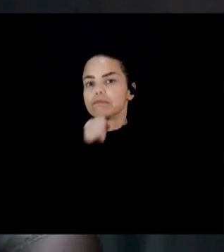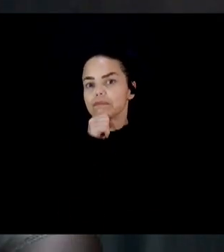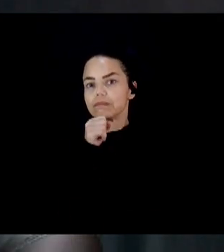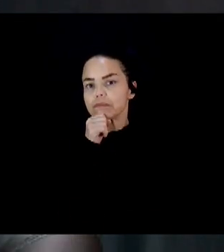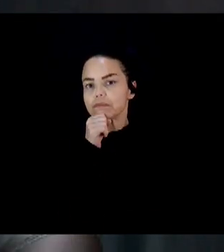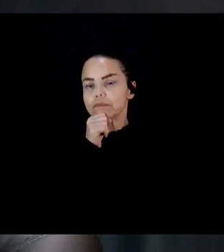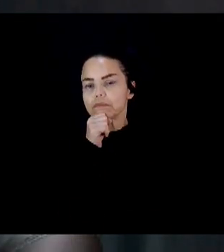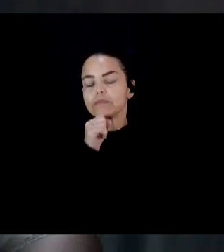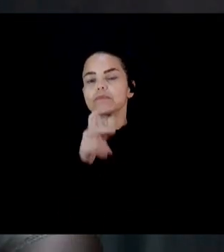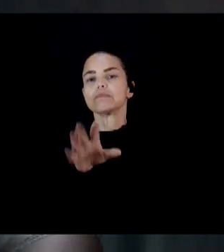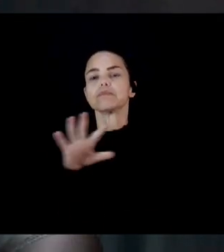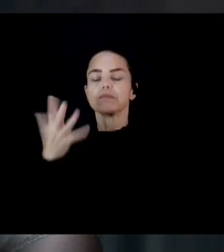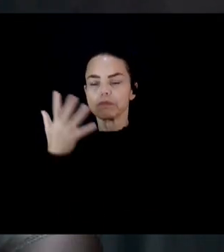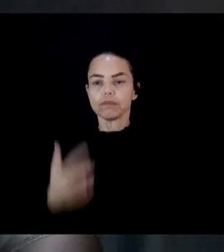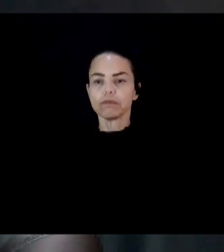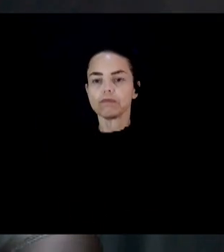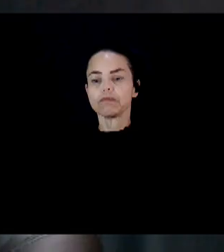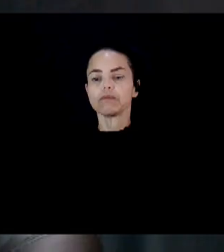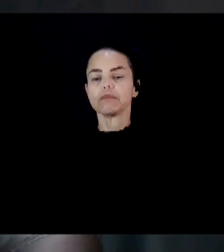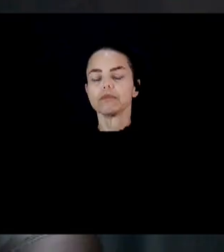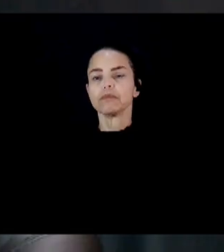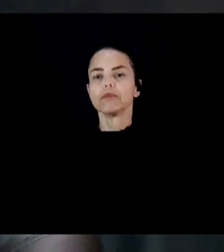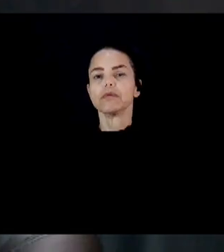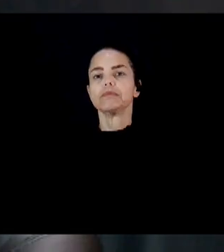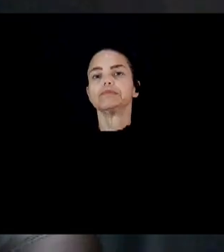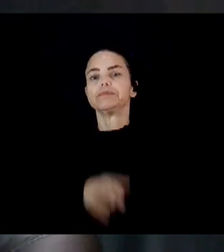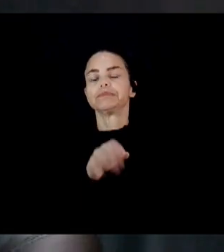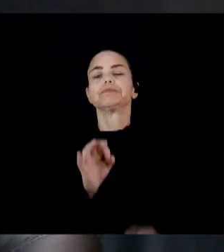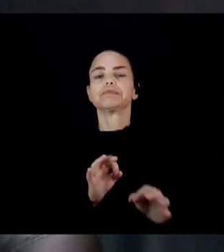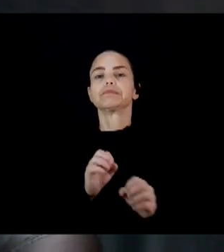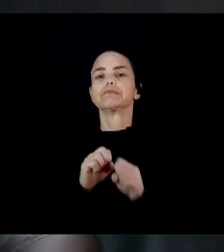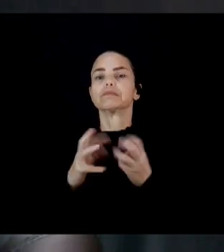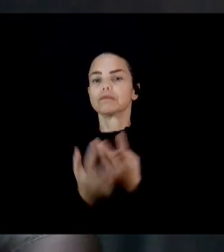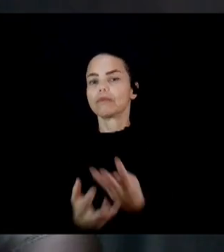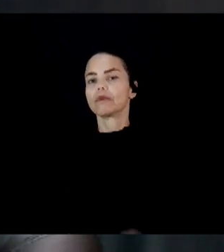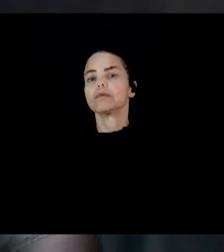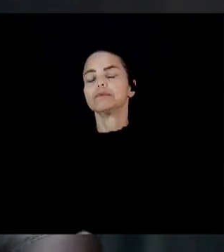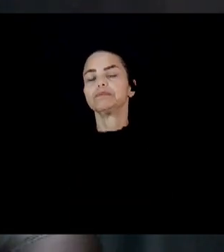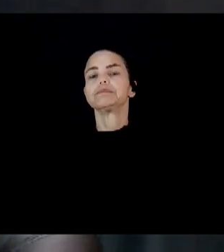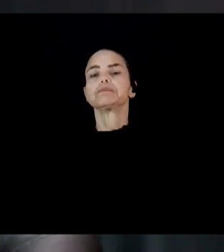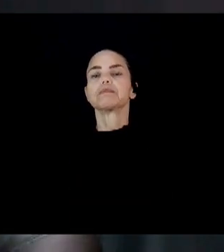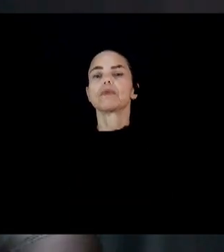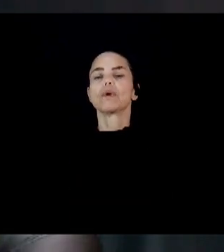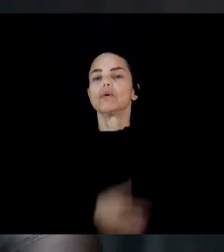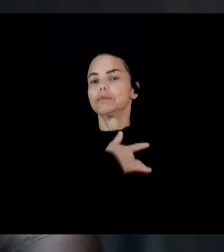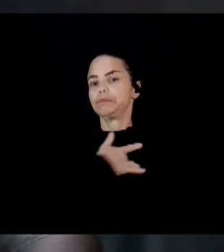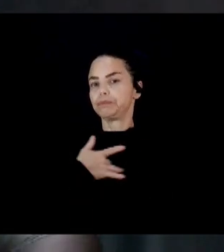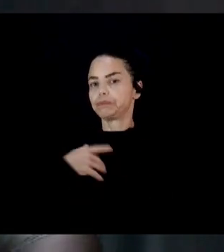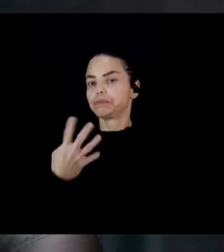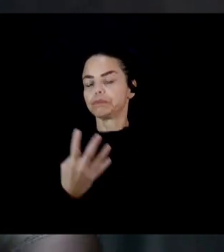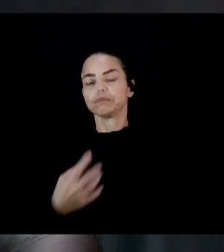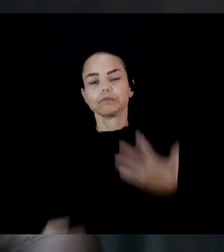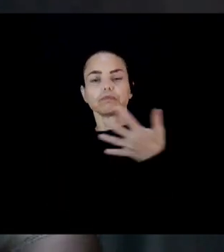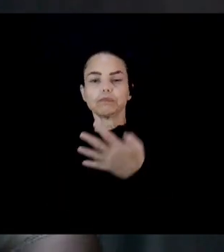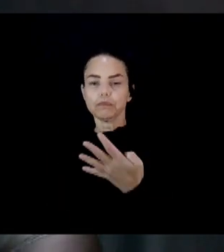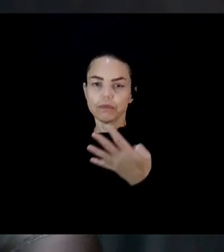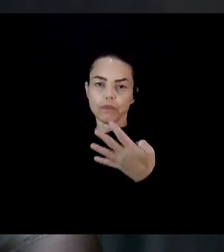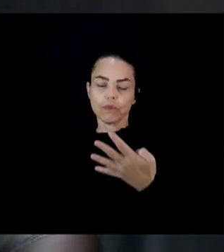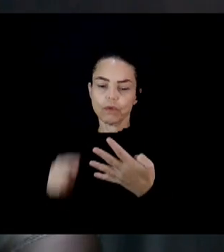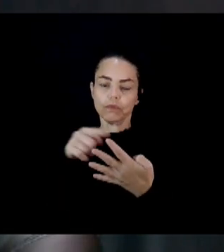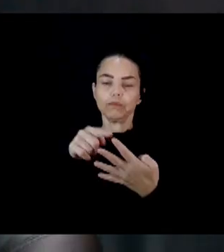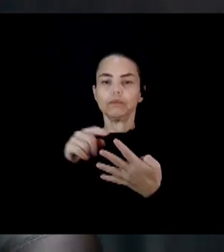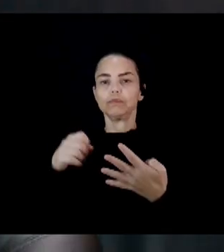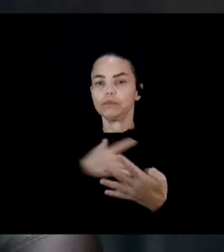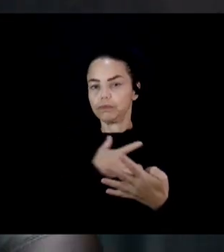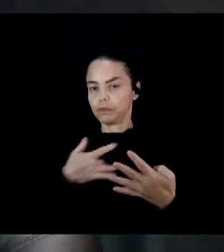que aconteceu pela Organização Mundial da Saúde, e aí ele fala de 4 pilares. Ele fala da saúde,